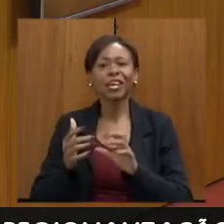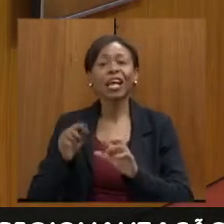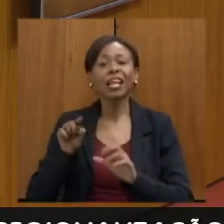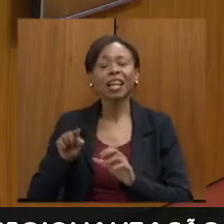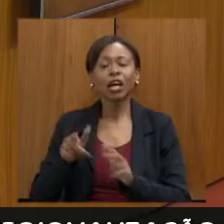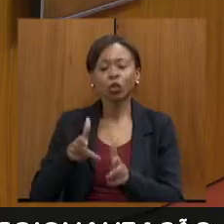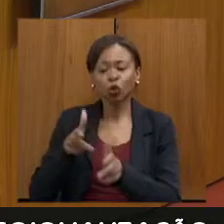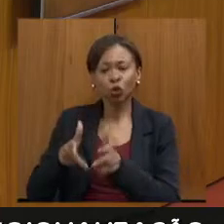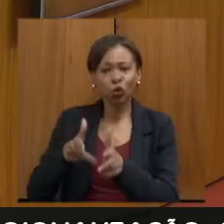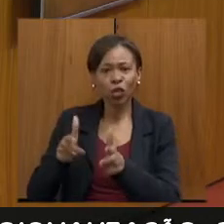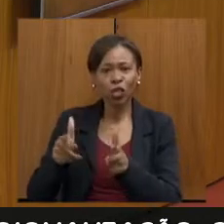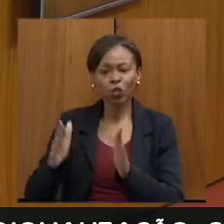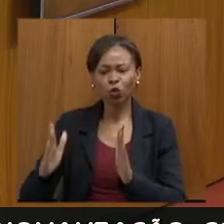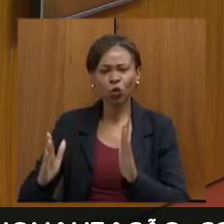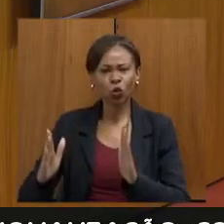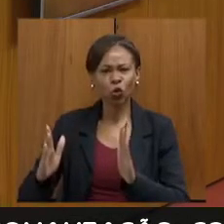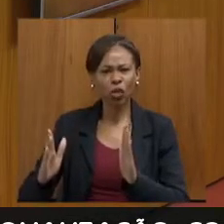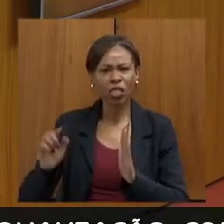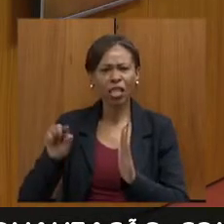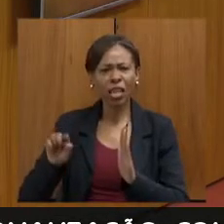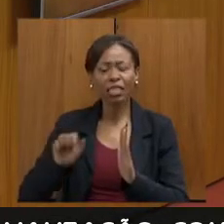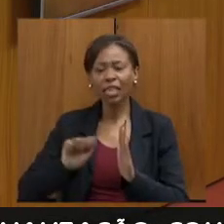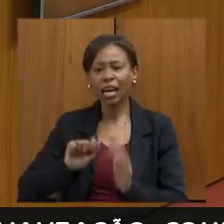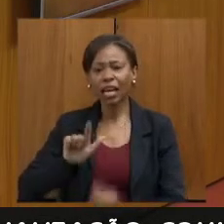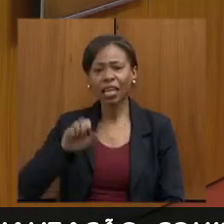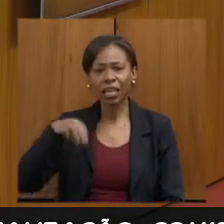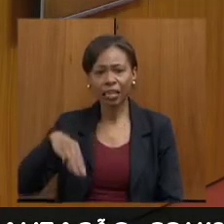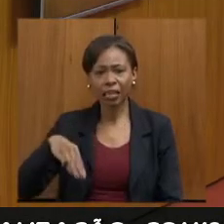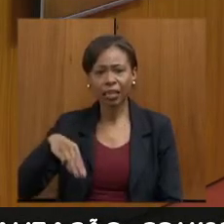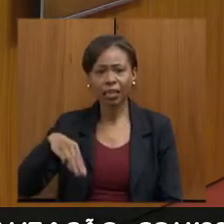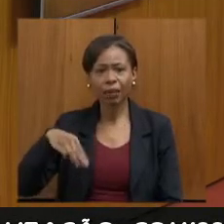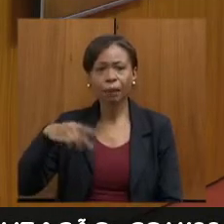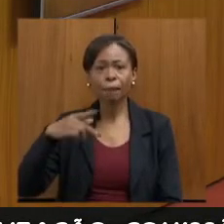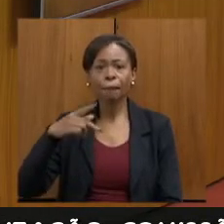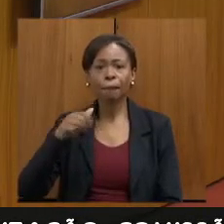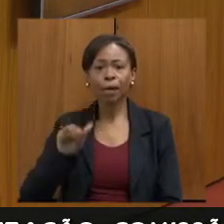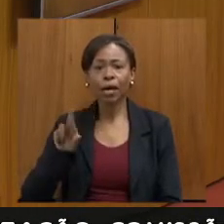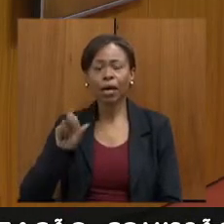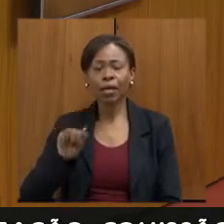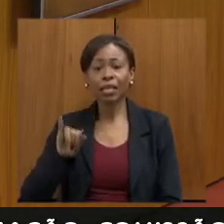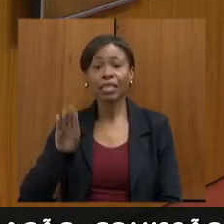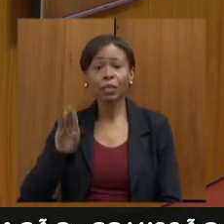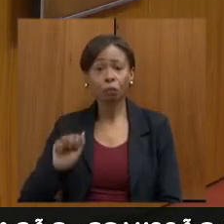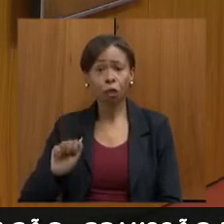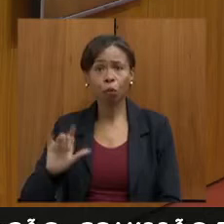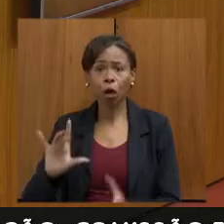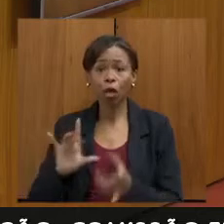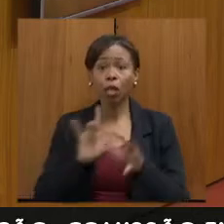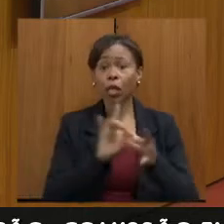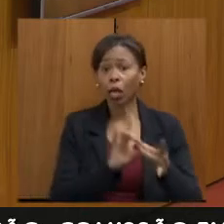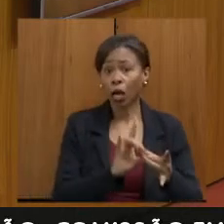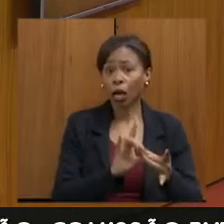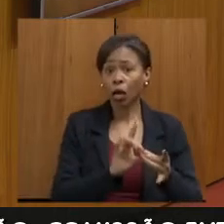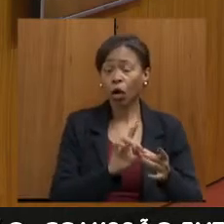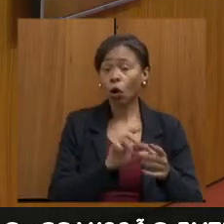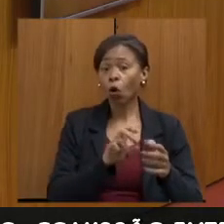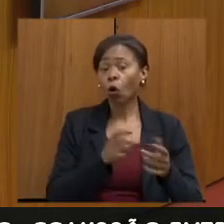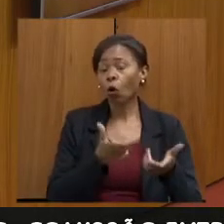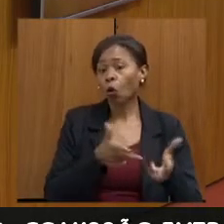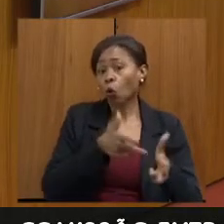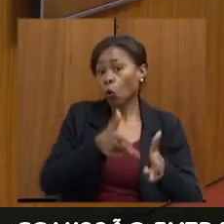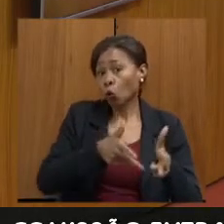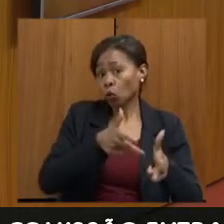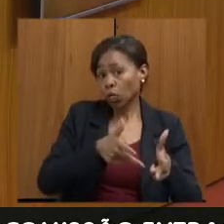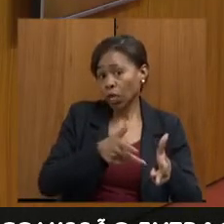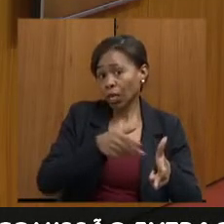ferroviário em Além Paraíba nós poderemos inclusive ligar com com trem turístico minas-rio sim é esse é o sonho